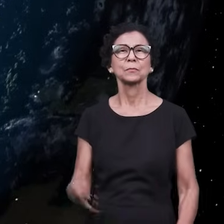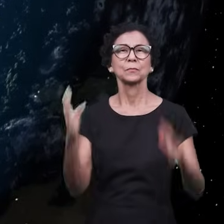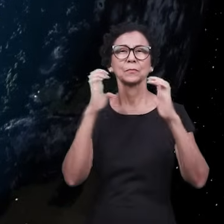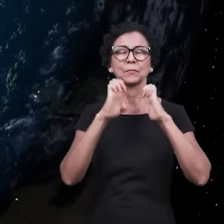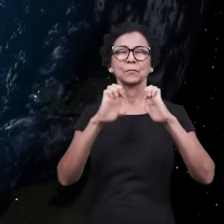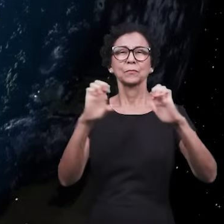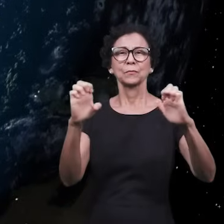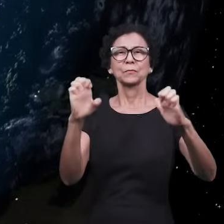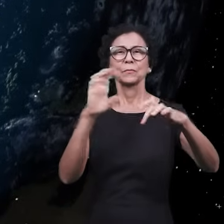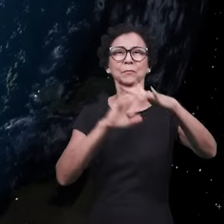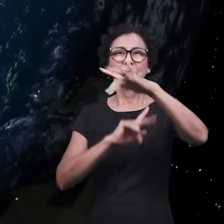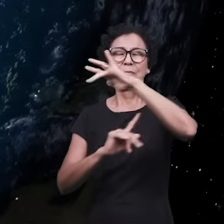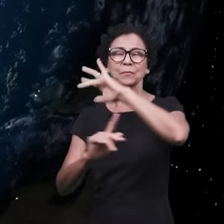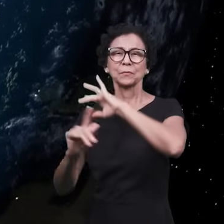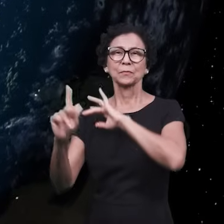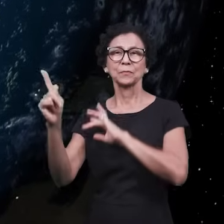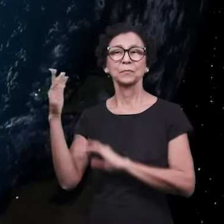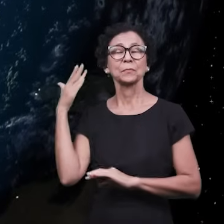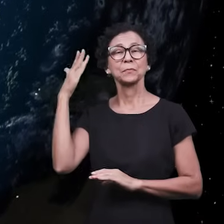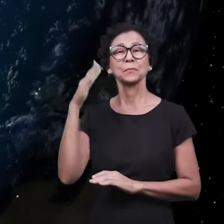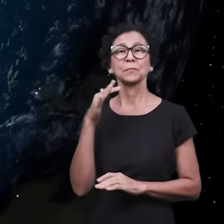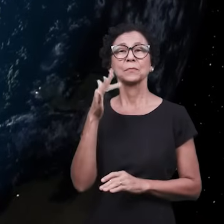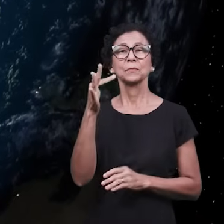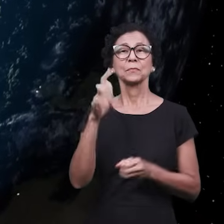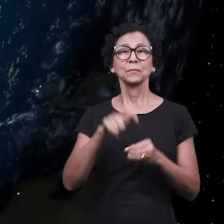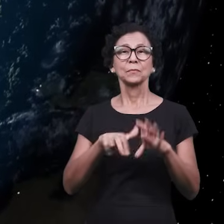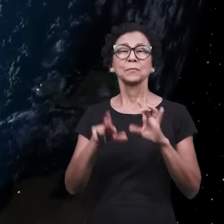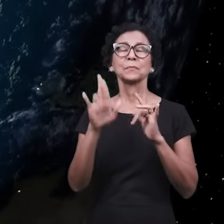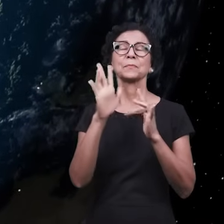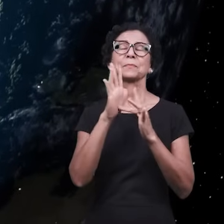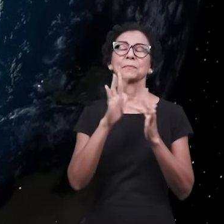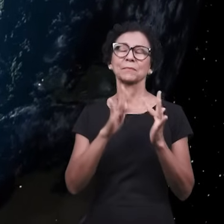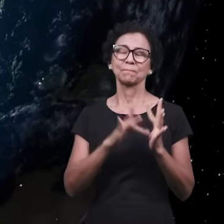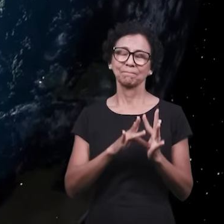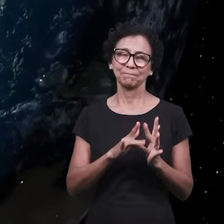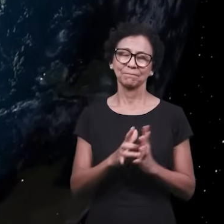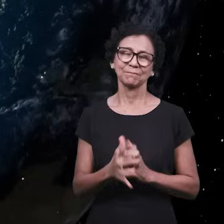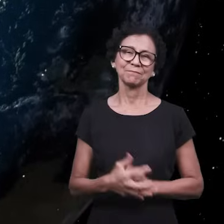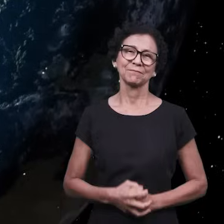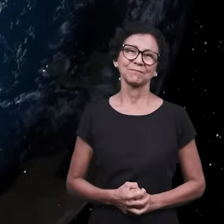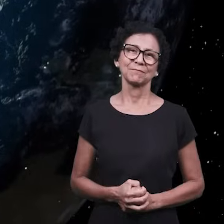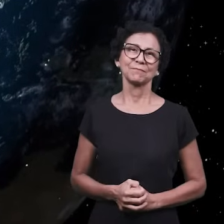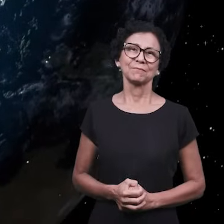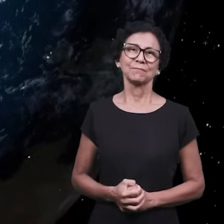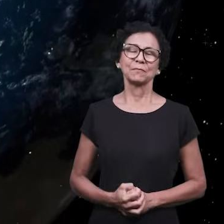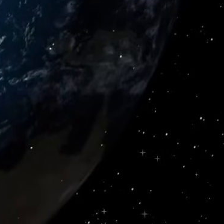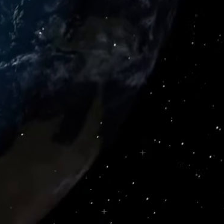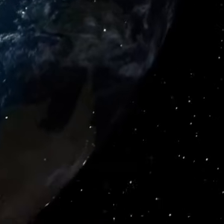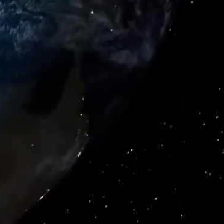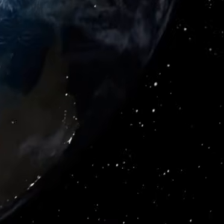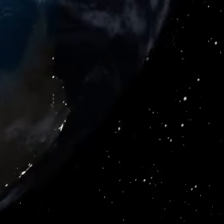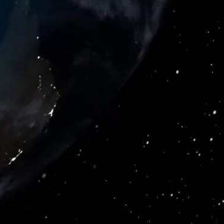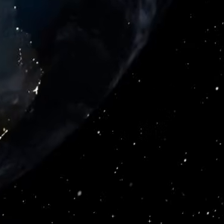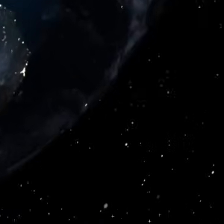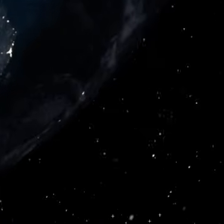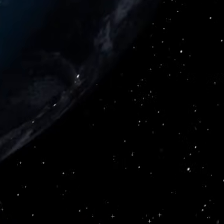alcançadas pelo Evangelho eterno e pela mensagem da breve volta do Senhor Jesus.